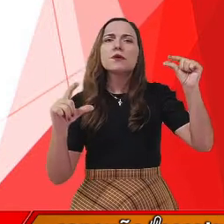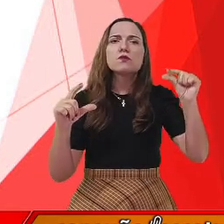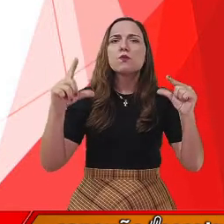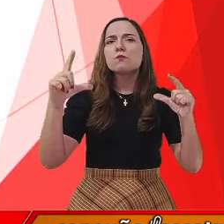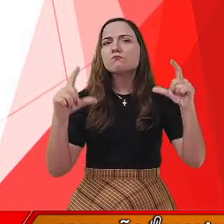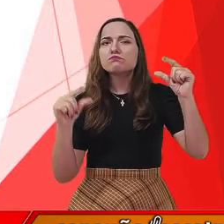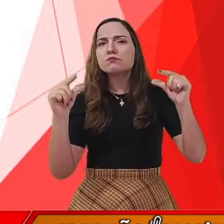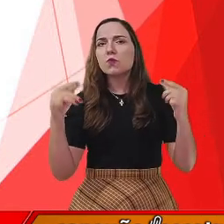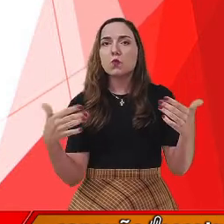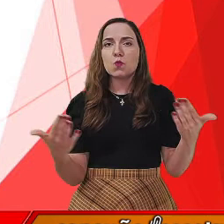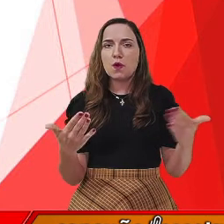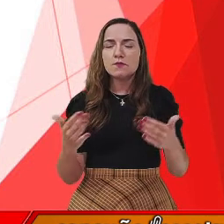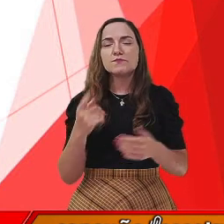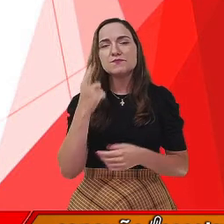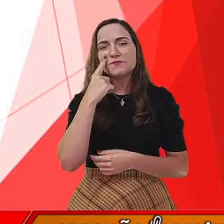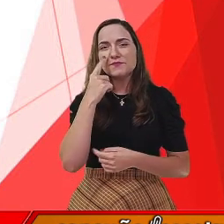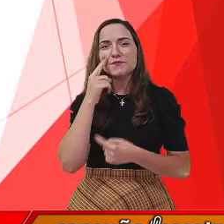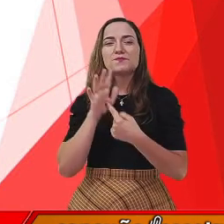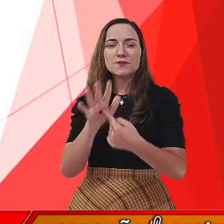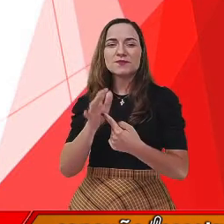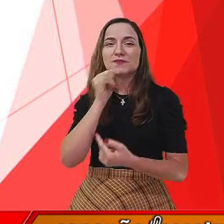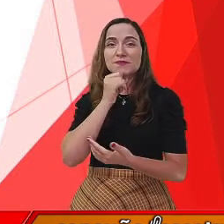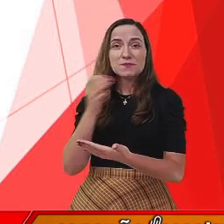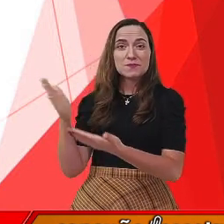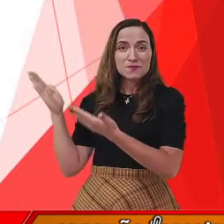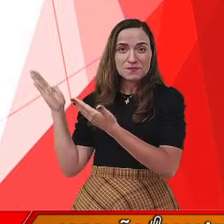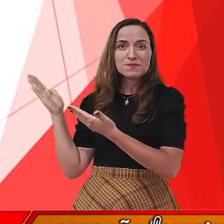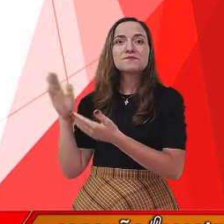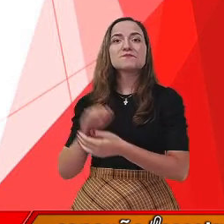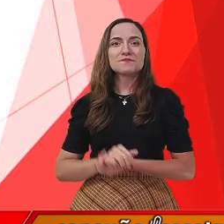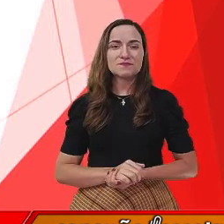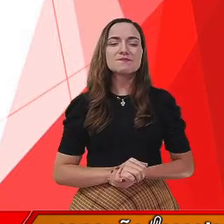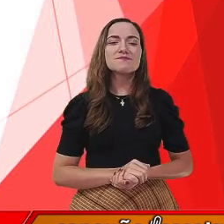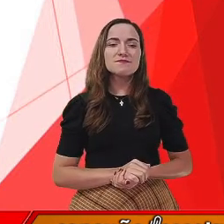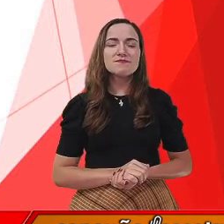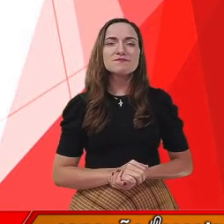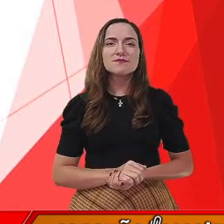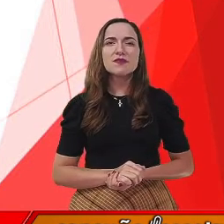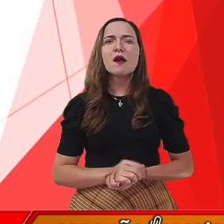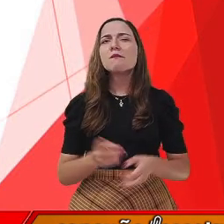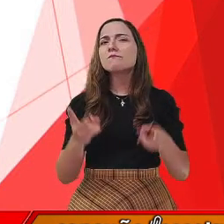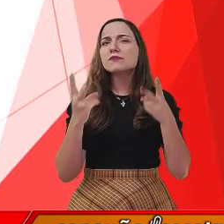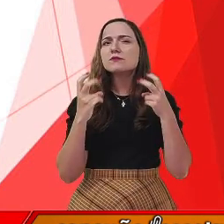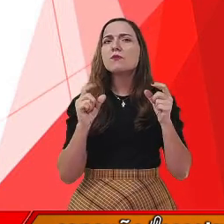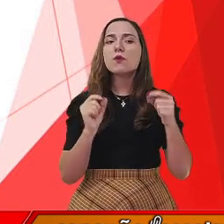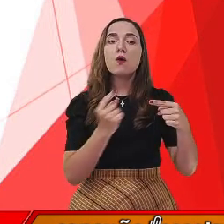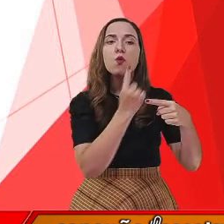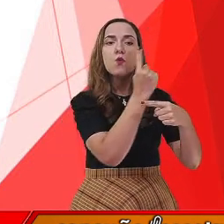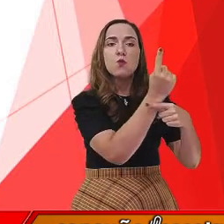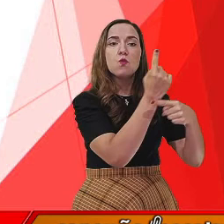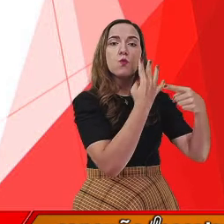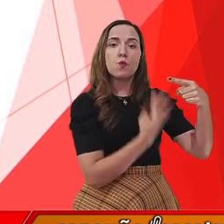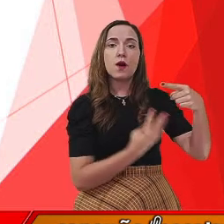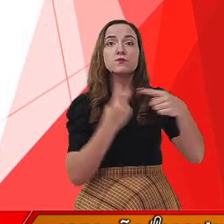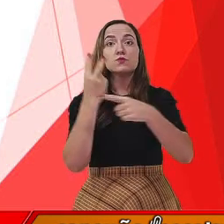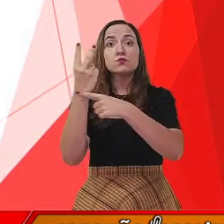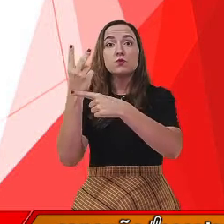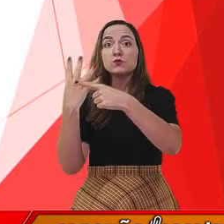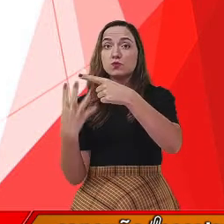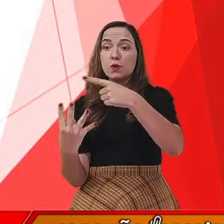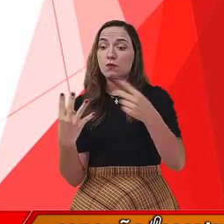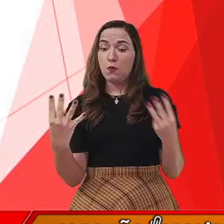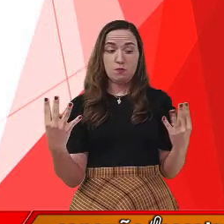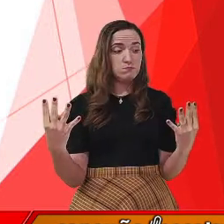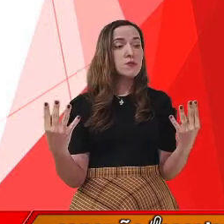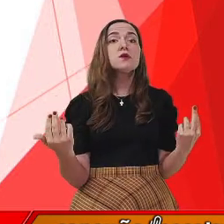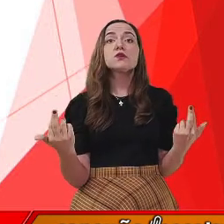numeradores. Observe a comparação entre as frações. Note que os denominadores são iguais. Dessa